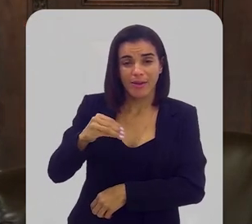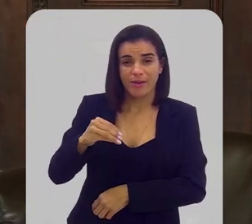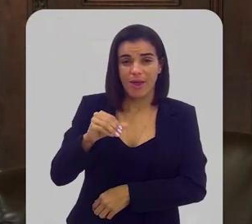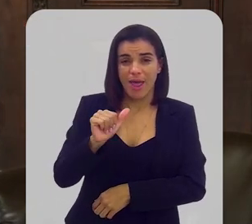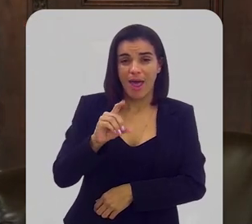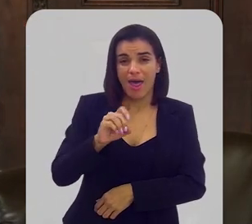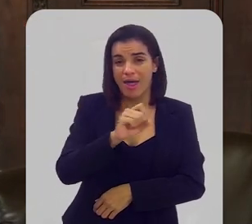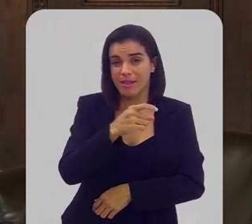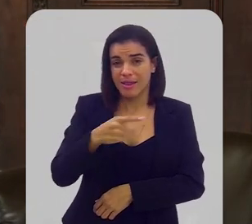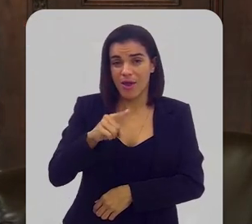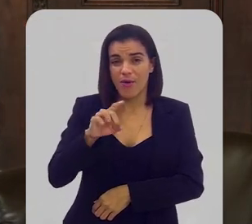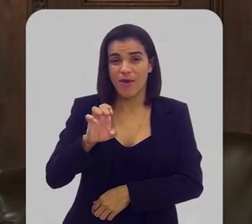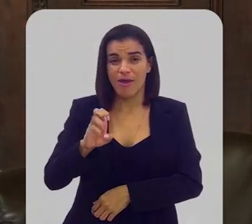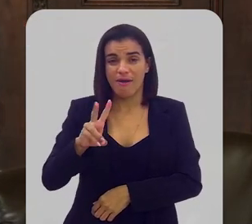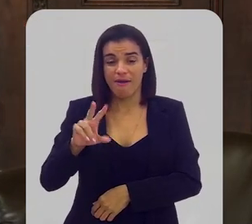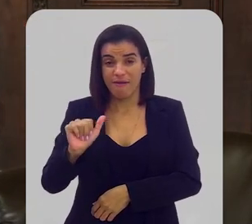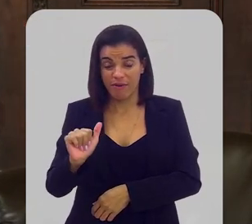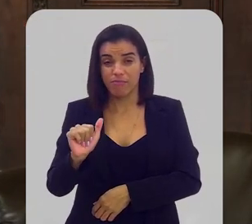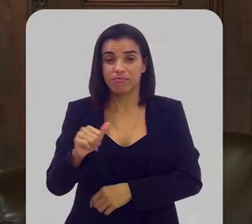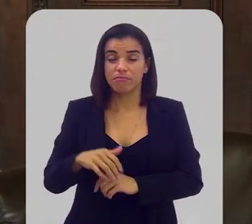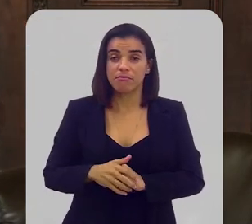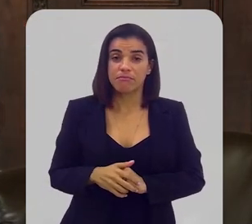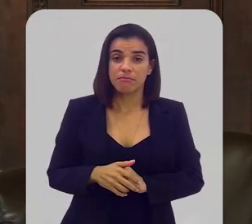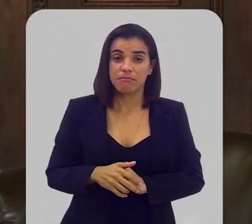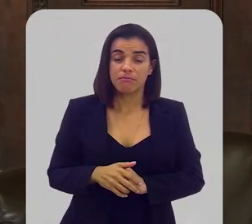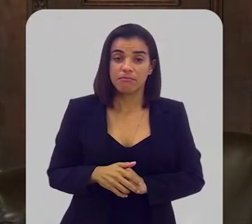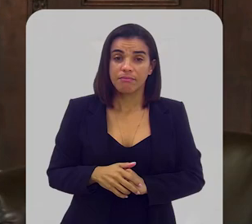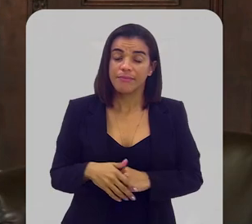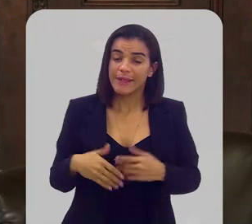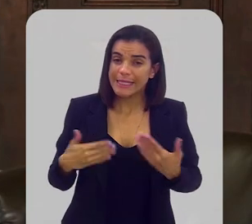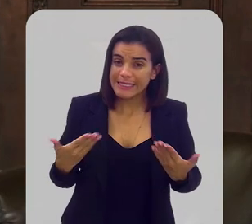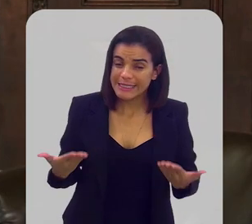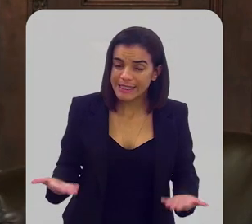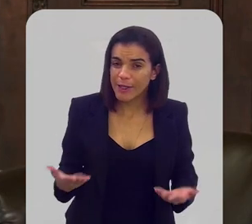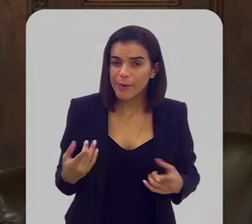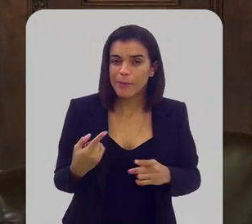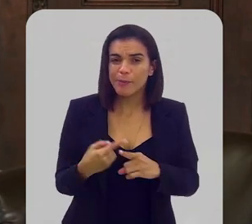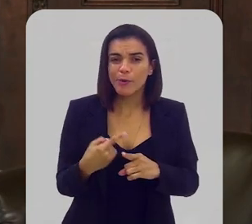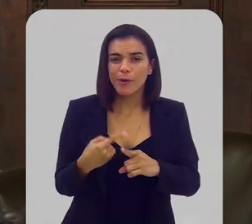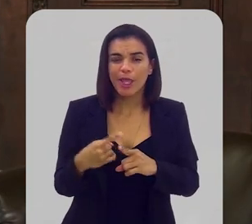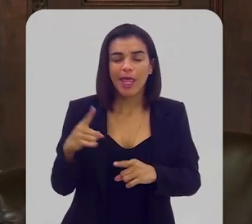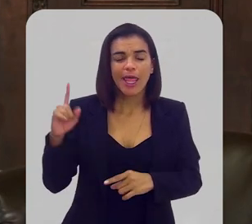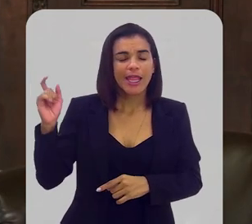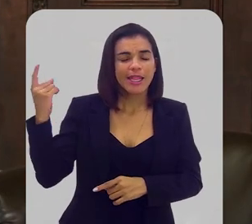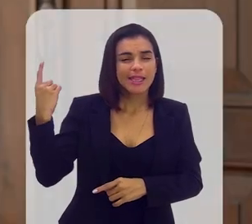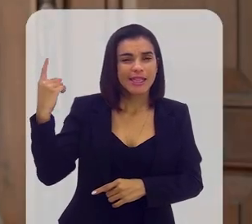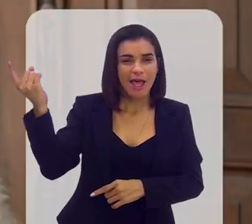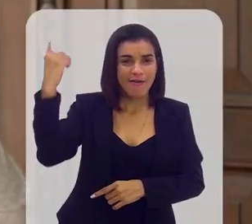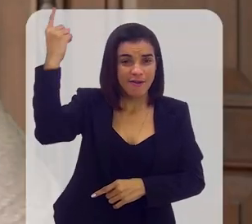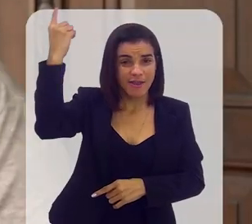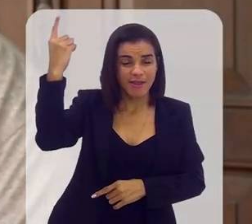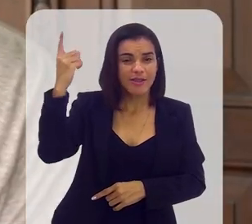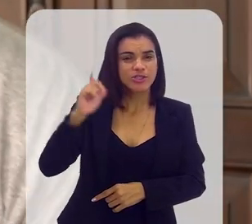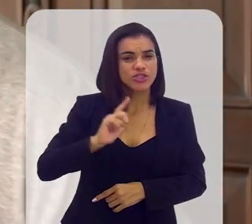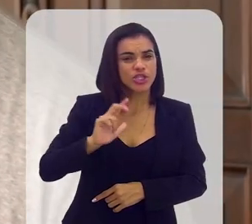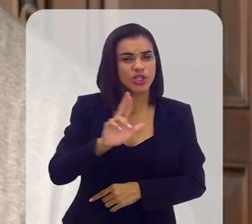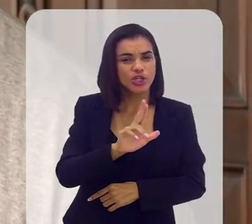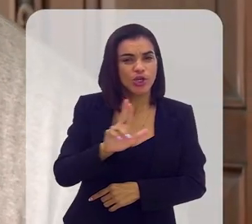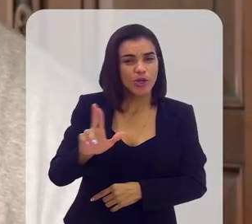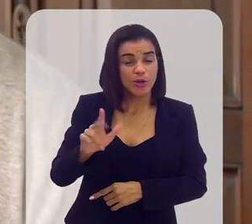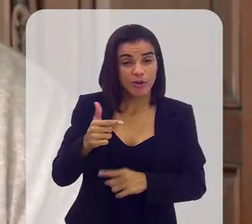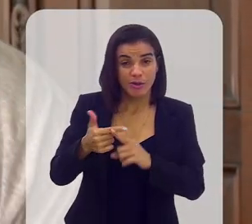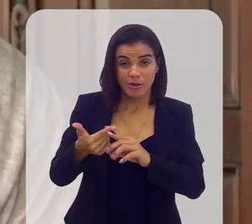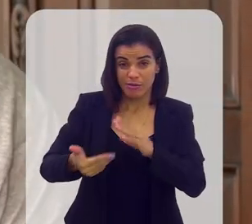provavelmente Davi era filho de Jessé e de sua mãe. Então, por que Davi tinha aquele